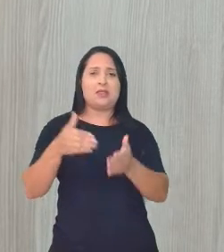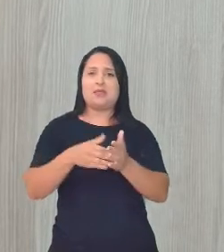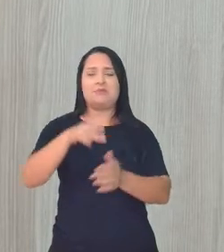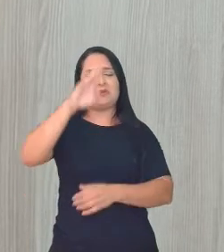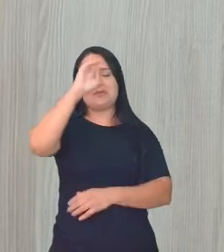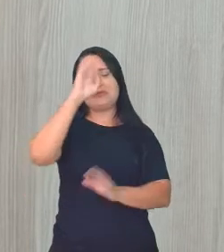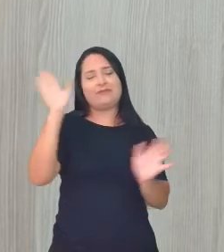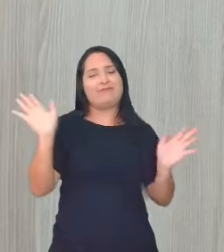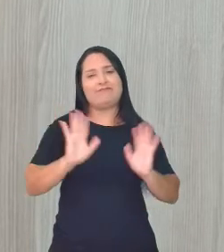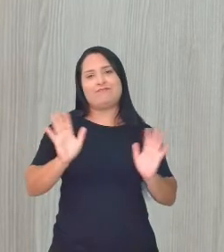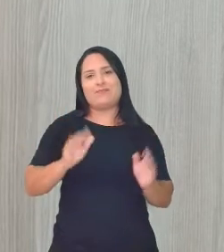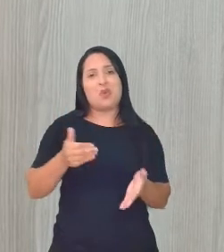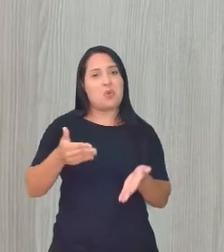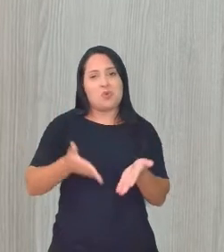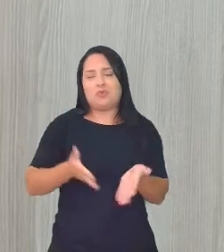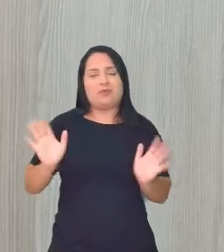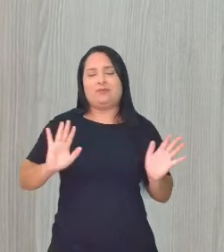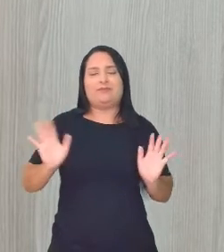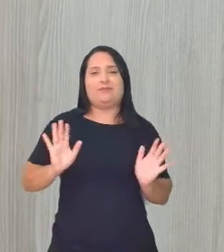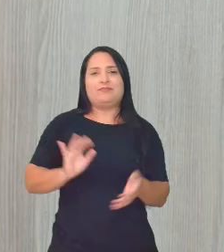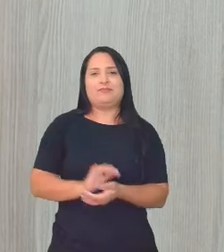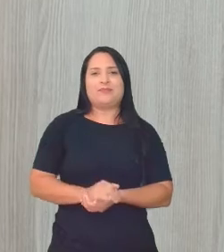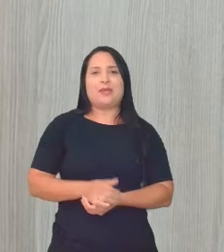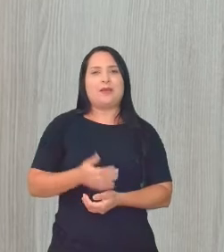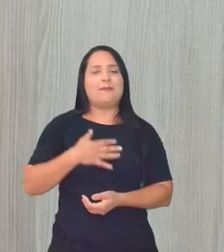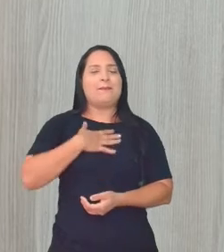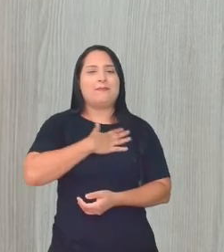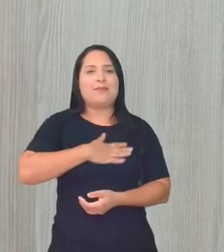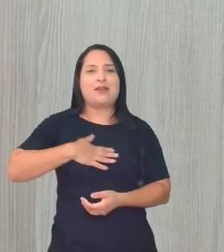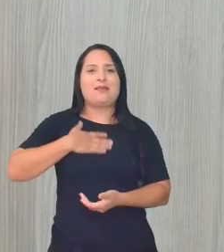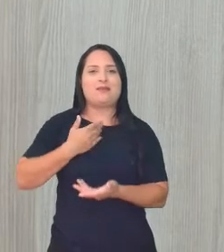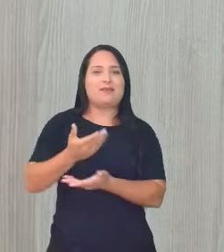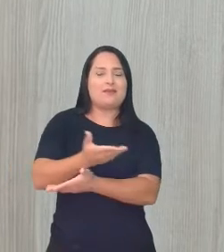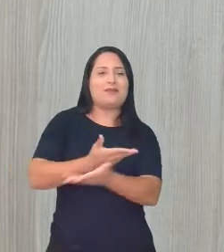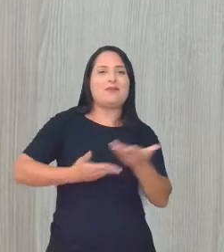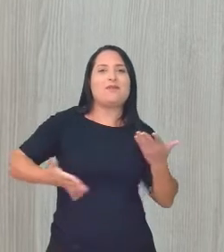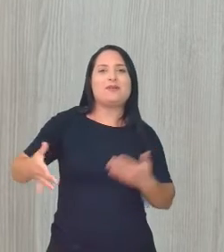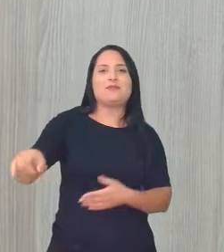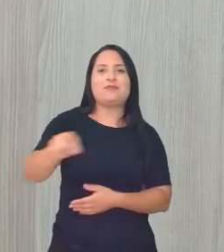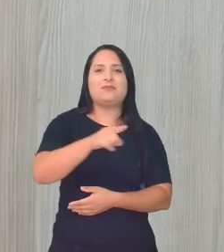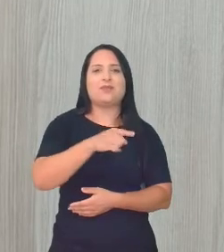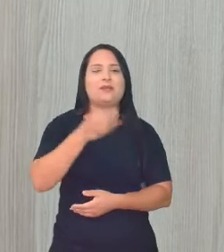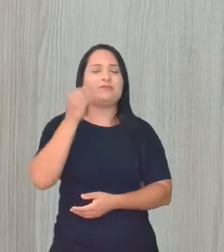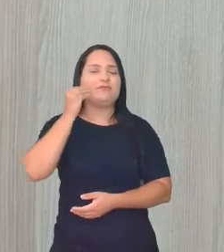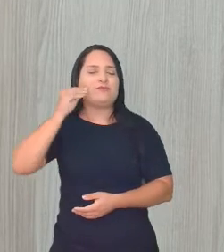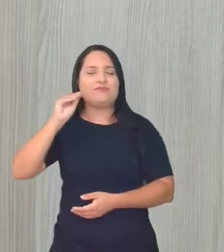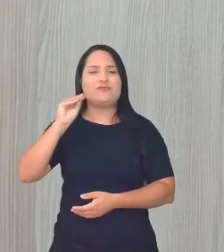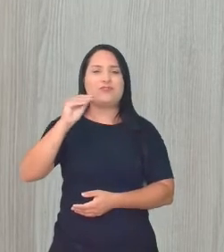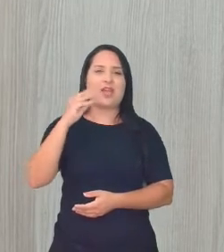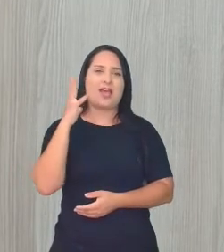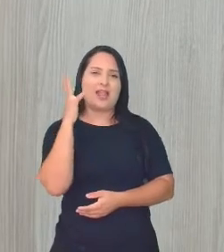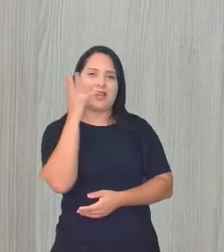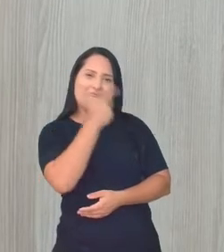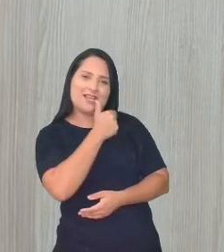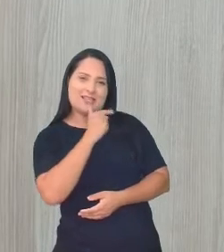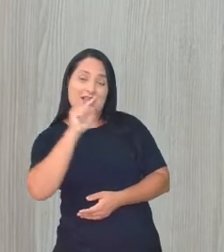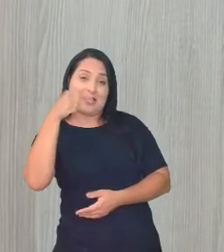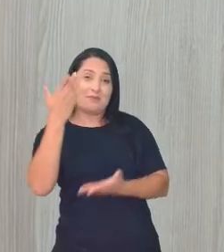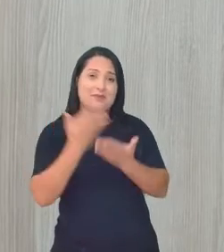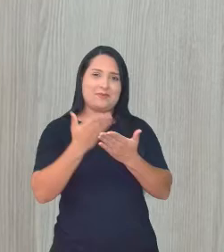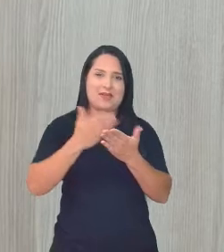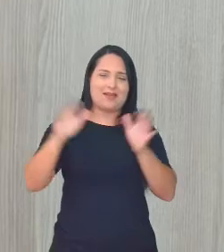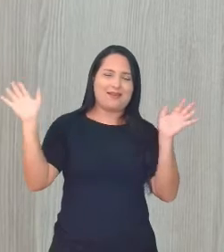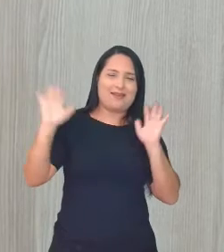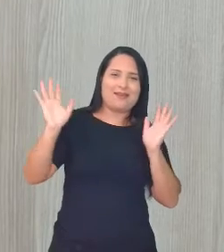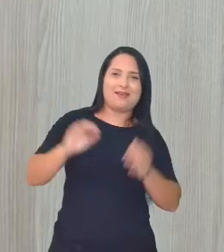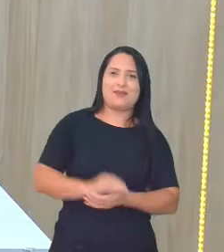né? Não vai ser hoje, tá? Mas é sempre um prazer estar aqui dialogando com vocês. Um beijo do rostinho lindo. Até a próxima aula,